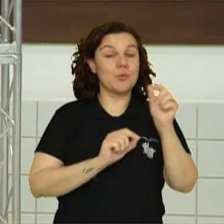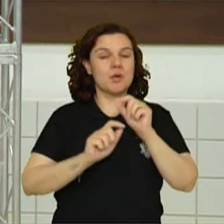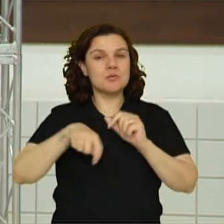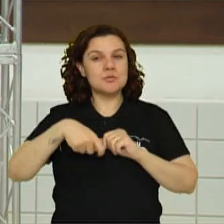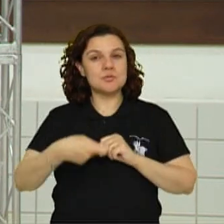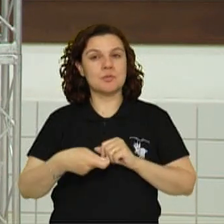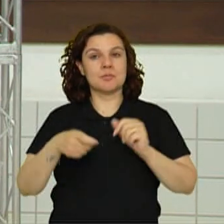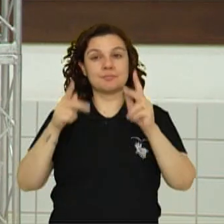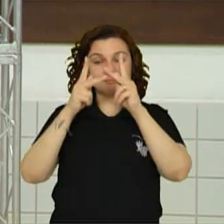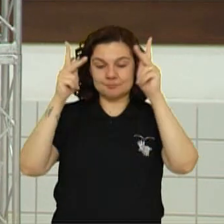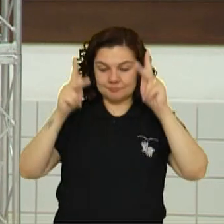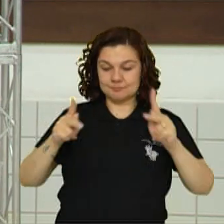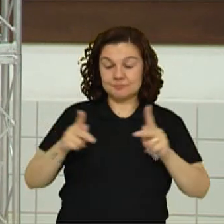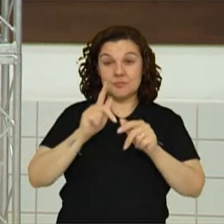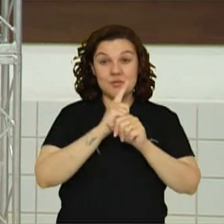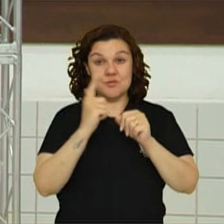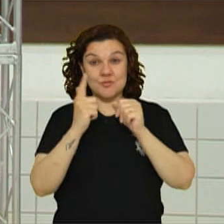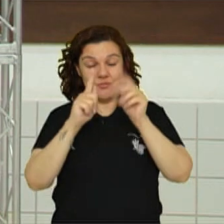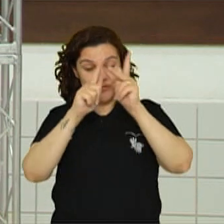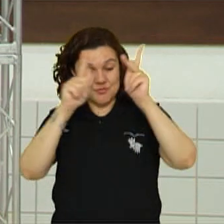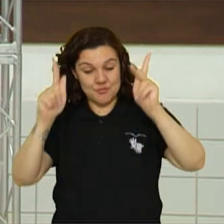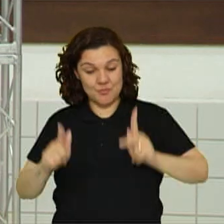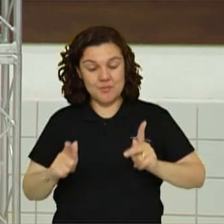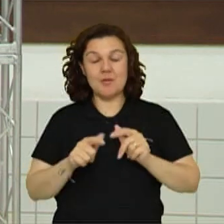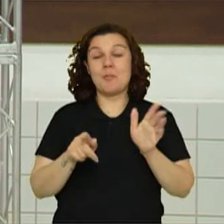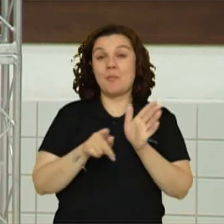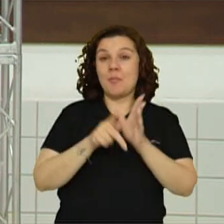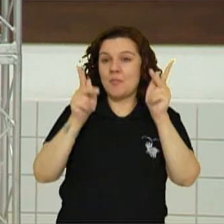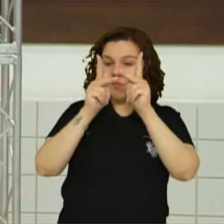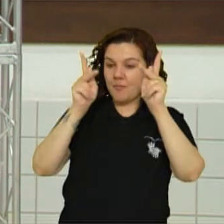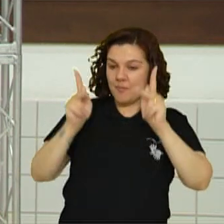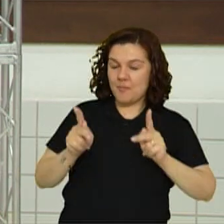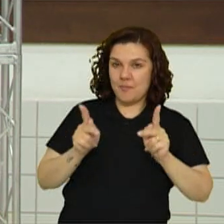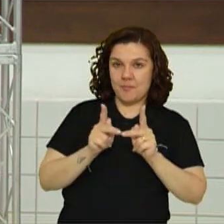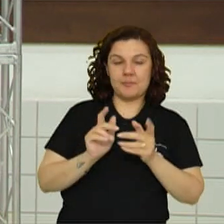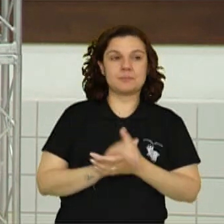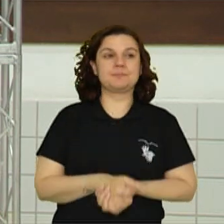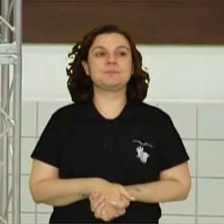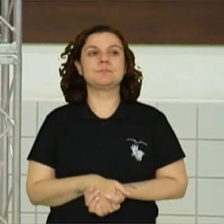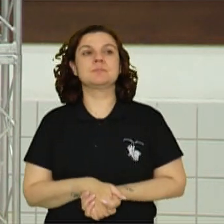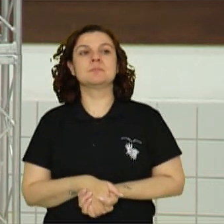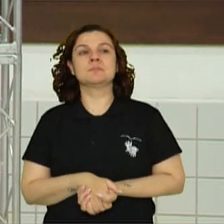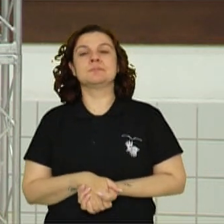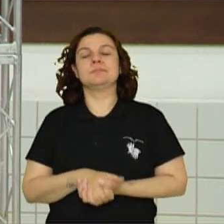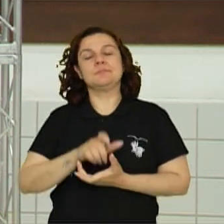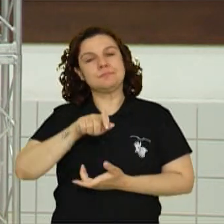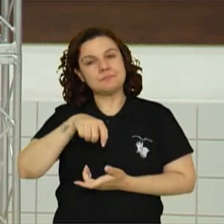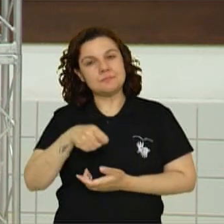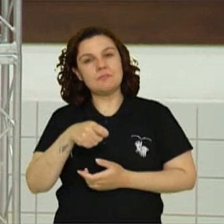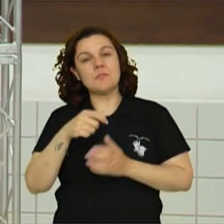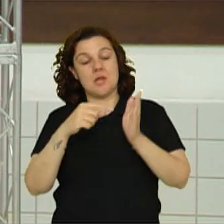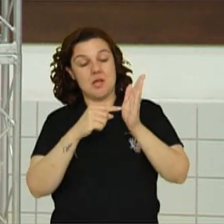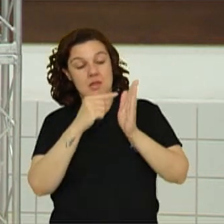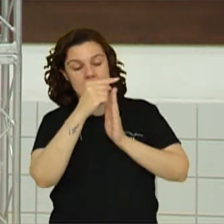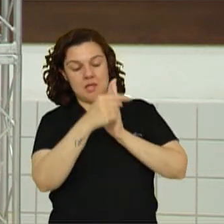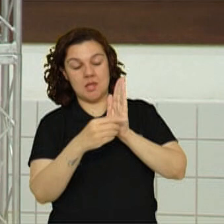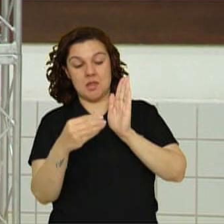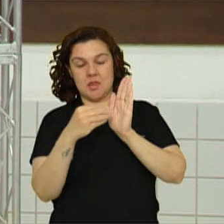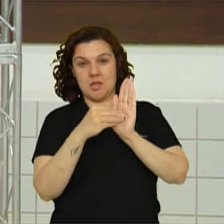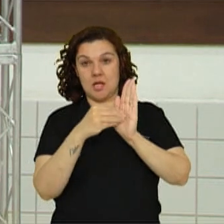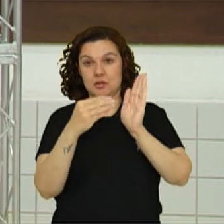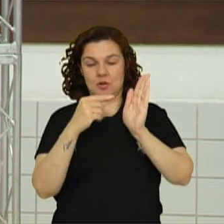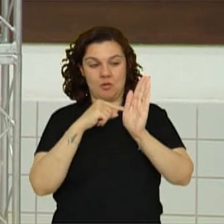com vocês a parte da geometria. Estamos falando dos polígonos regulares, inscritos, hoje vamos